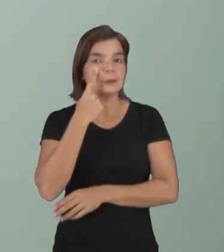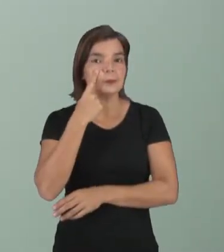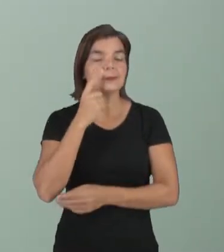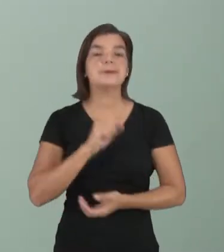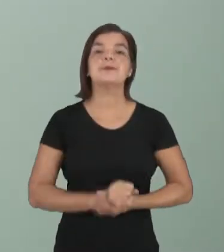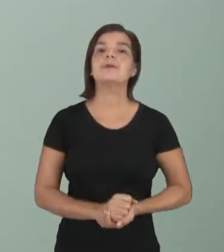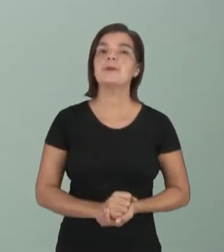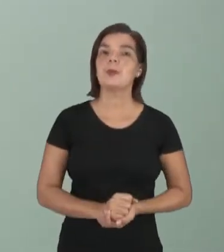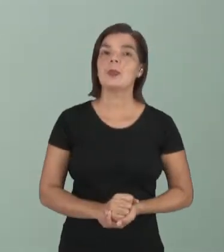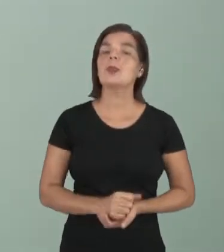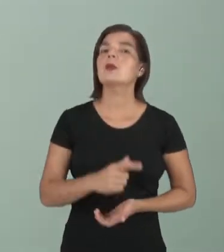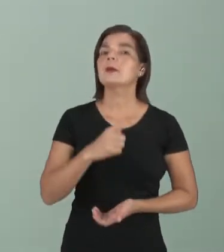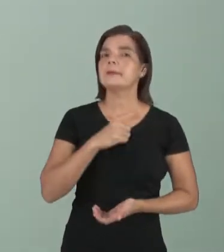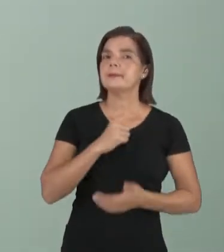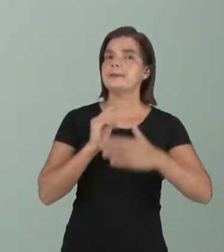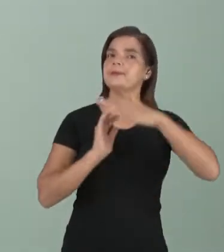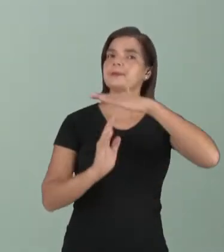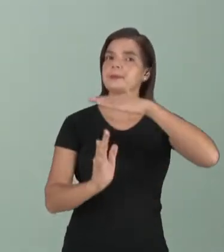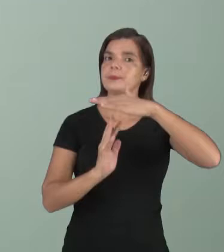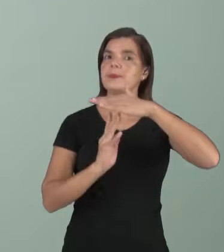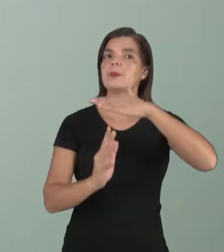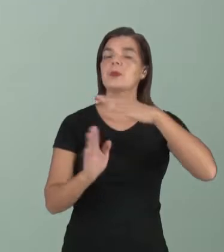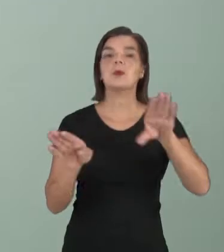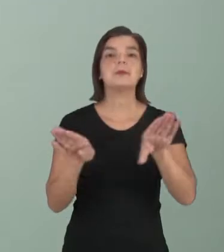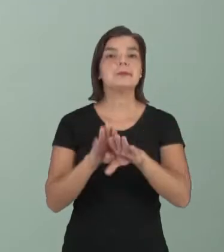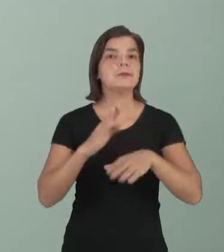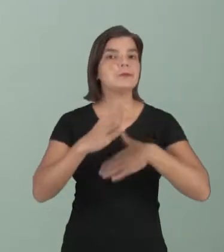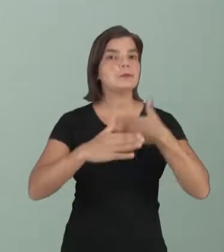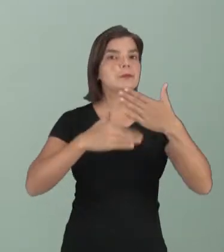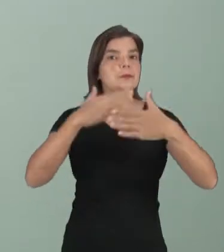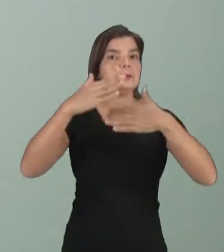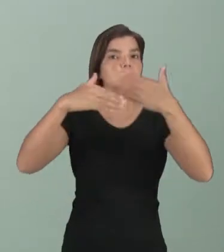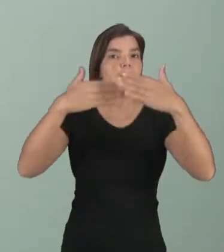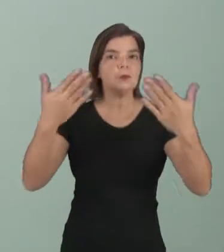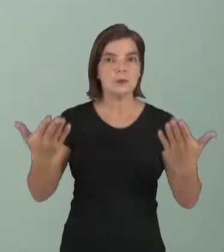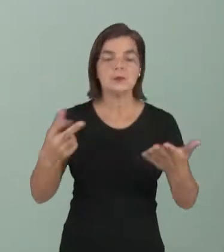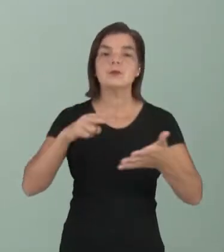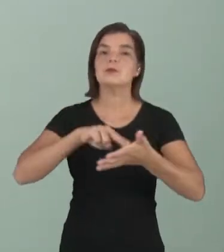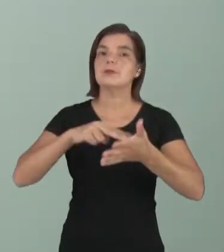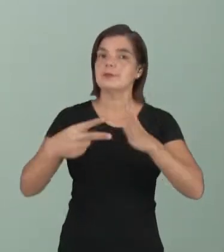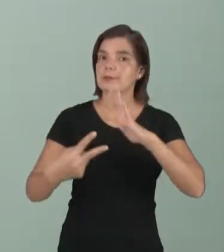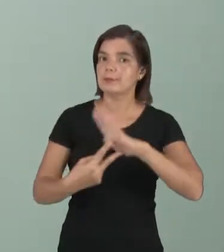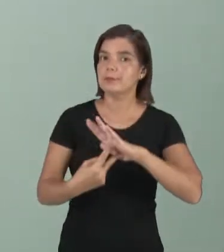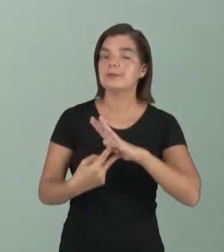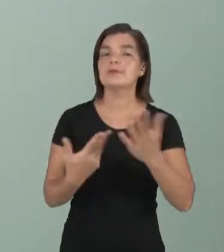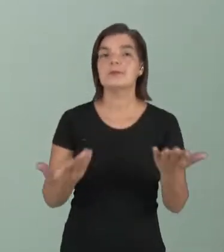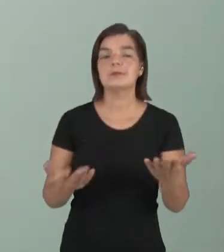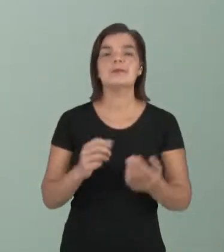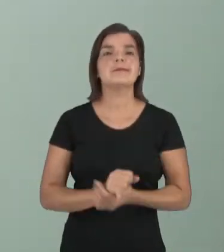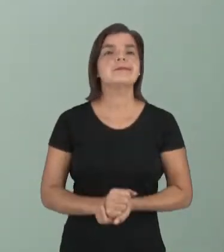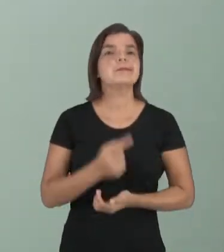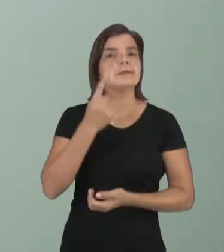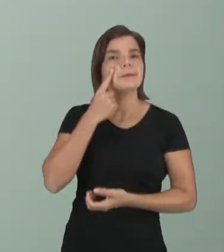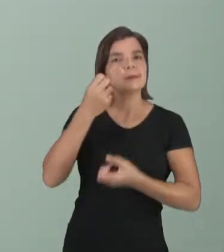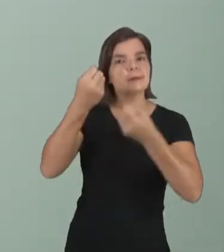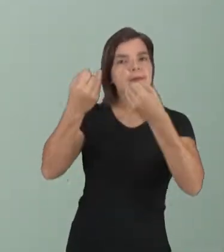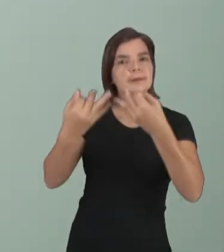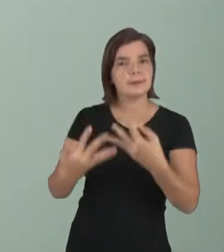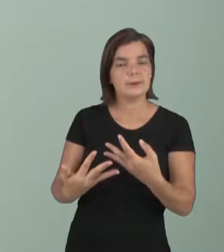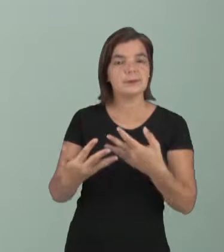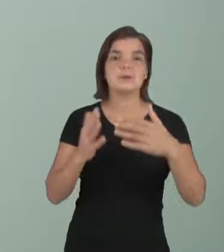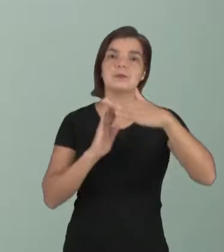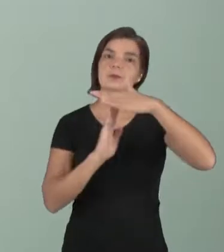citar, essas migrações elas foram aumentando de uma forma significativa. E aí quando nós falamos